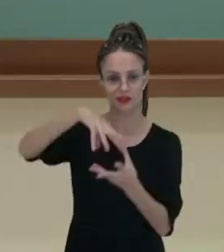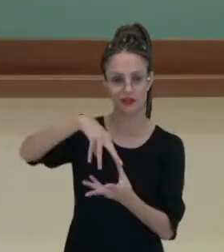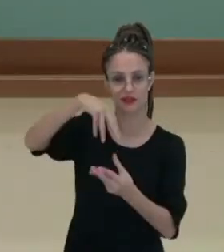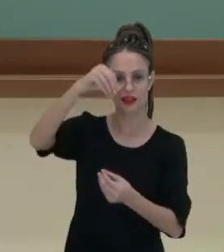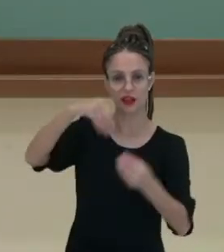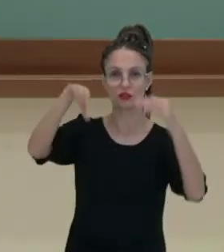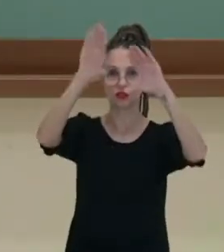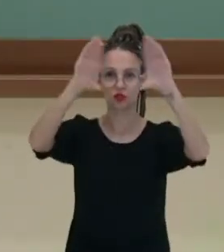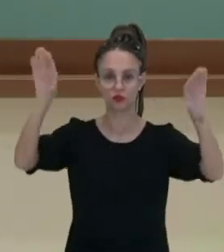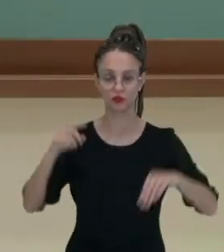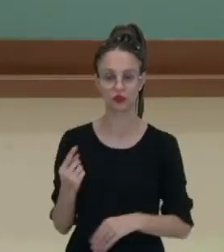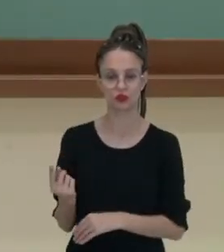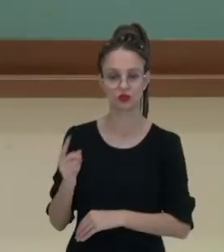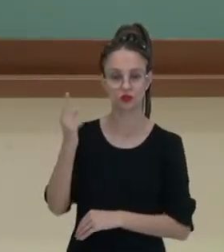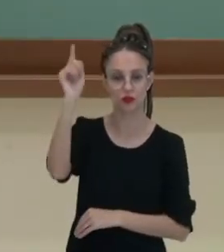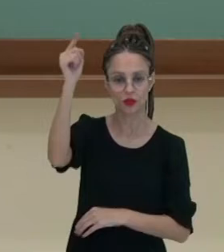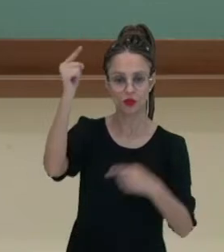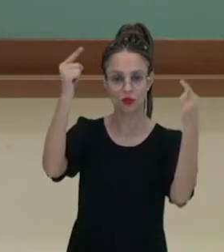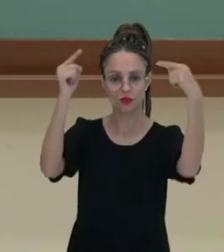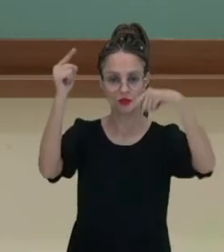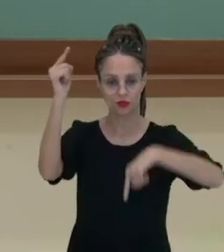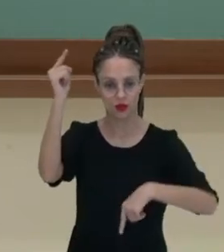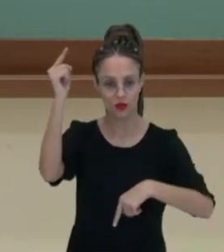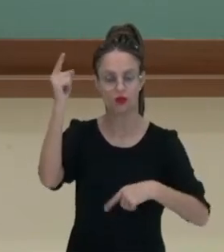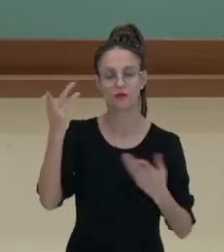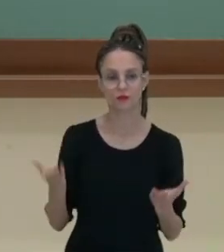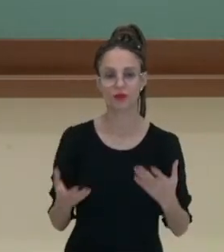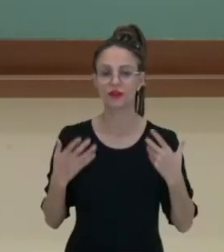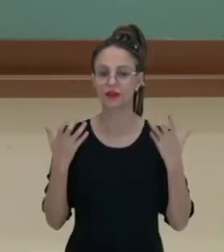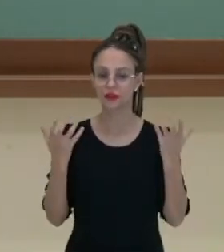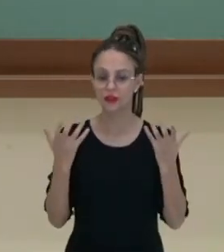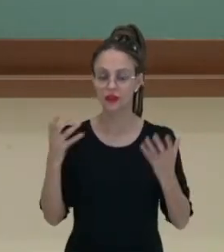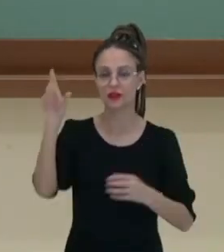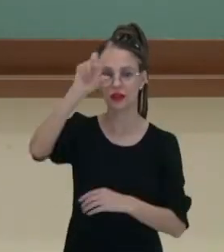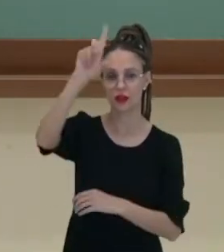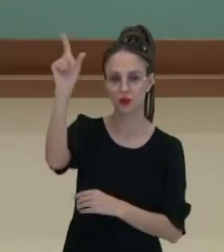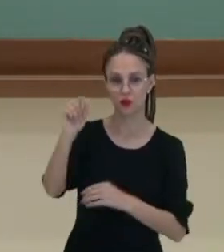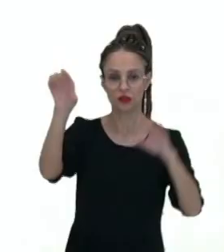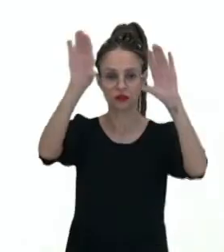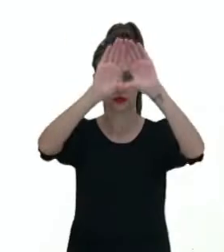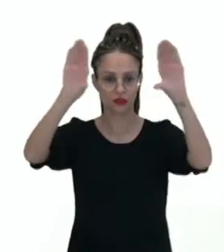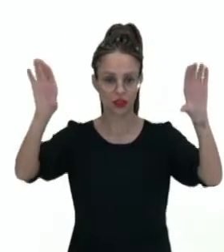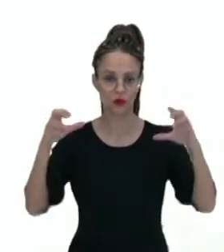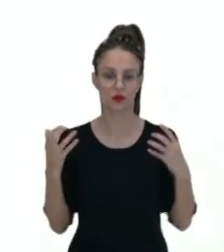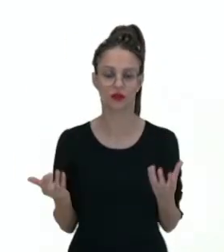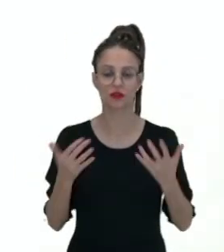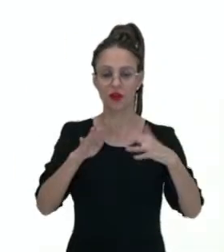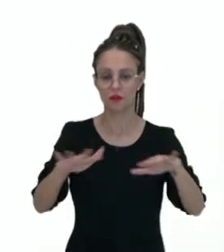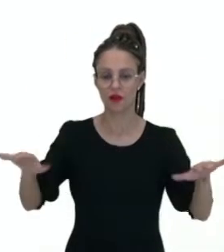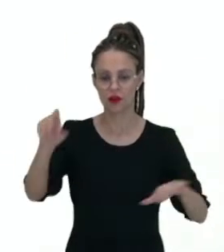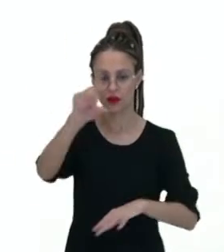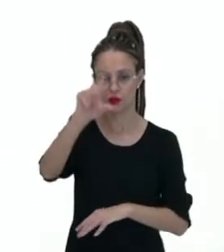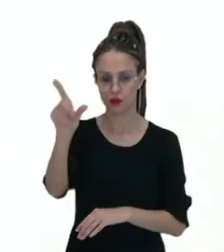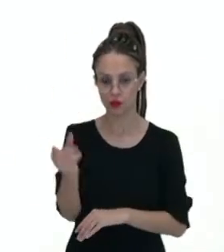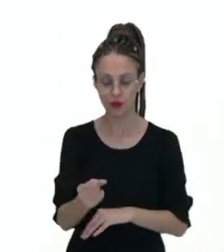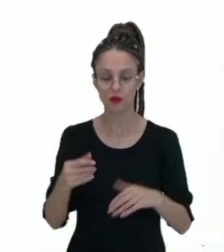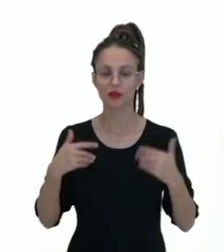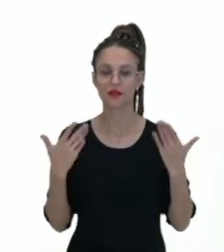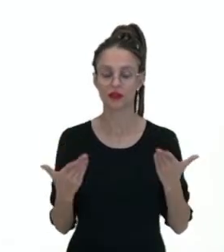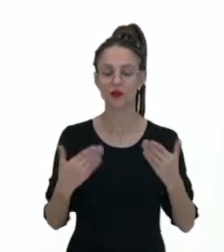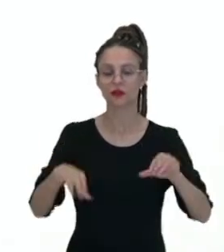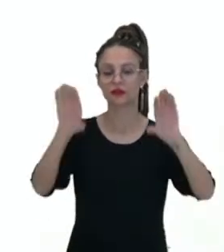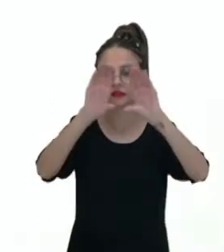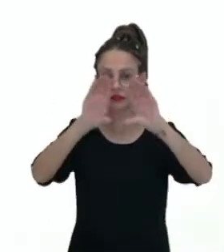né? Subiu, desceu. Ó, queria a lua do céu, queria a lua do mar. Então, céu